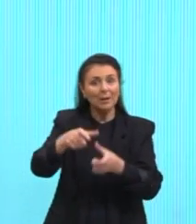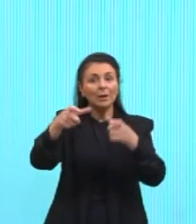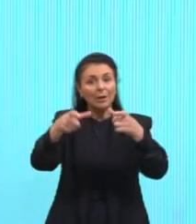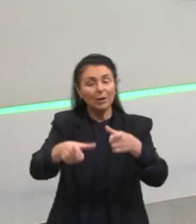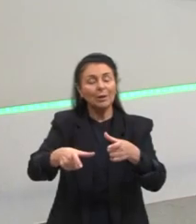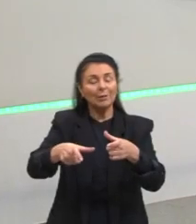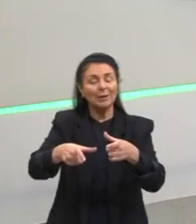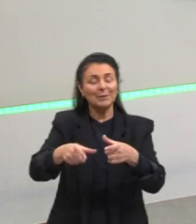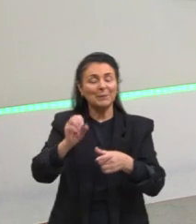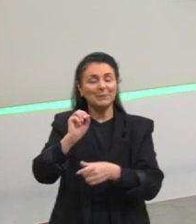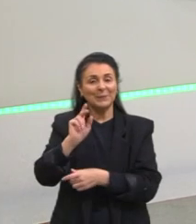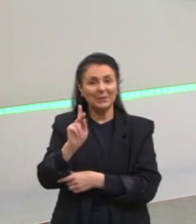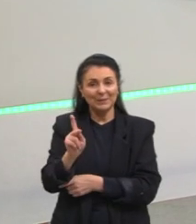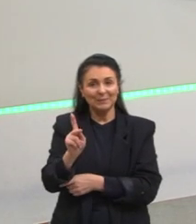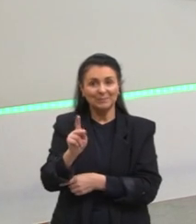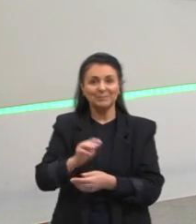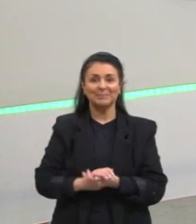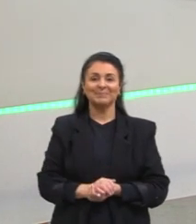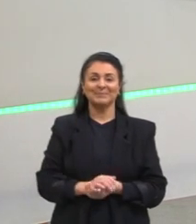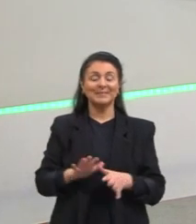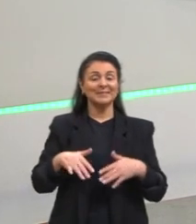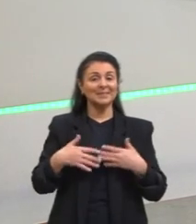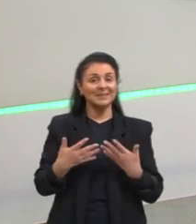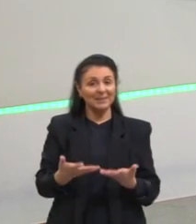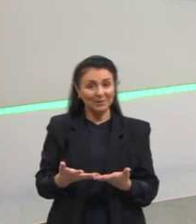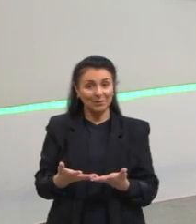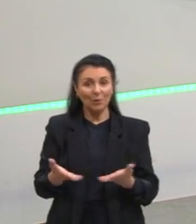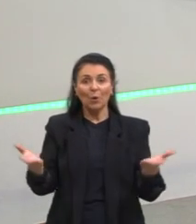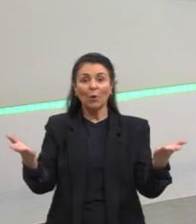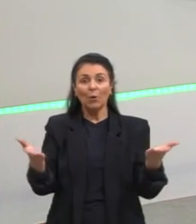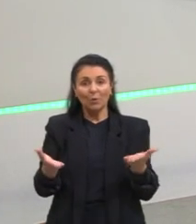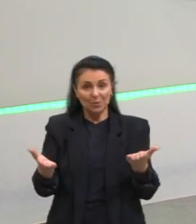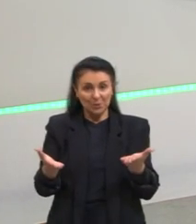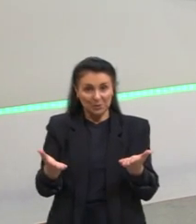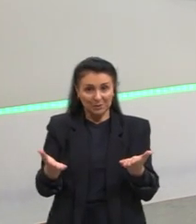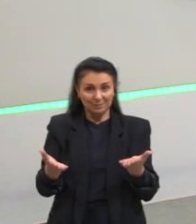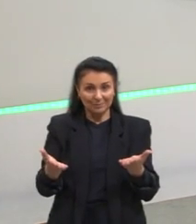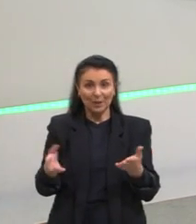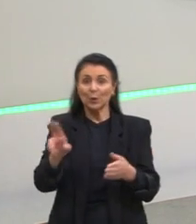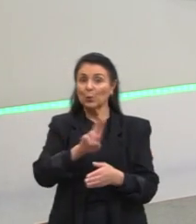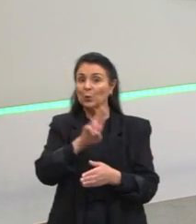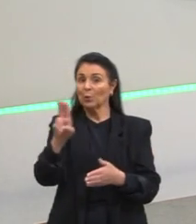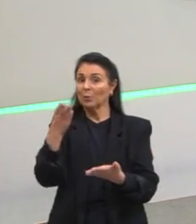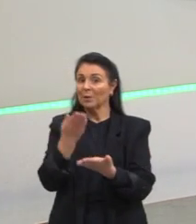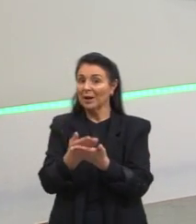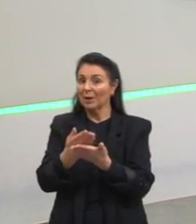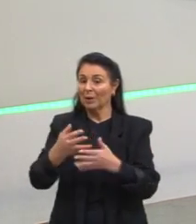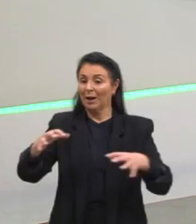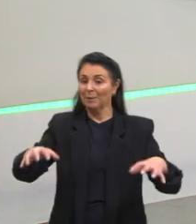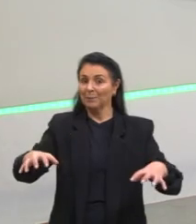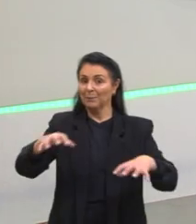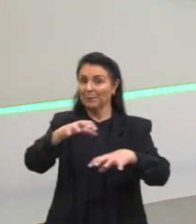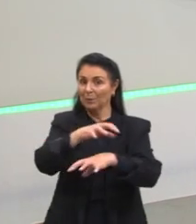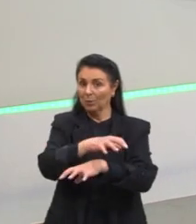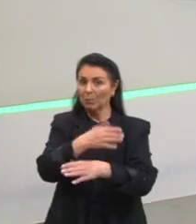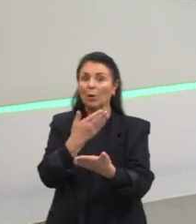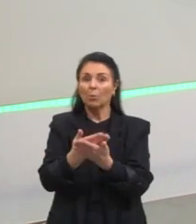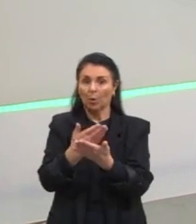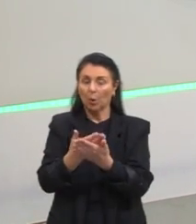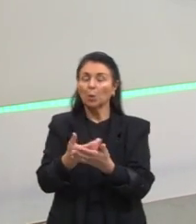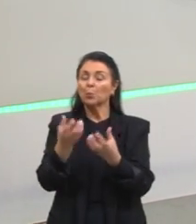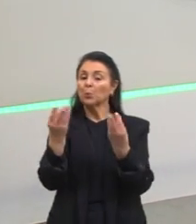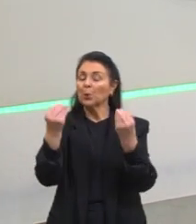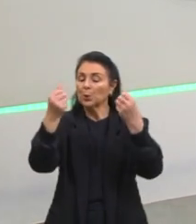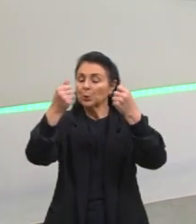tarde meninos e meninas obrigada então hoje foi biomas eu disse para vocês que ser uma aula bem corrida